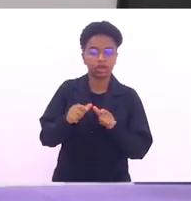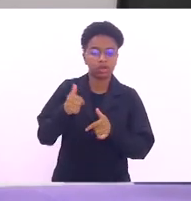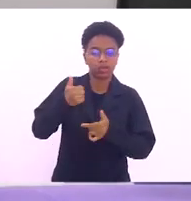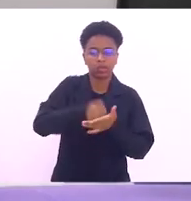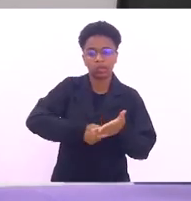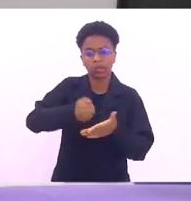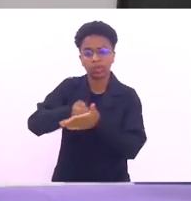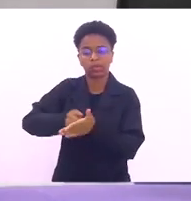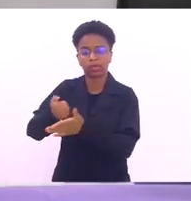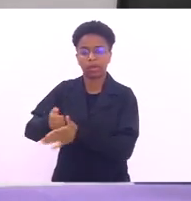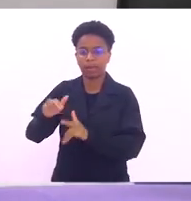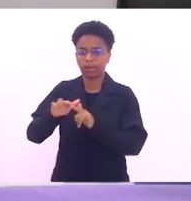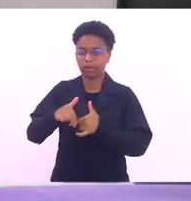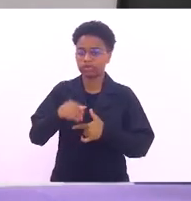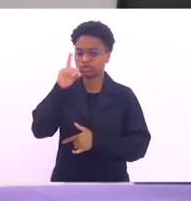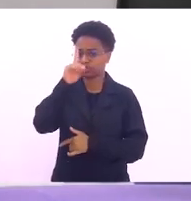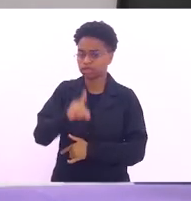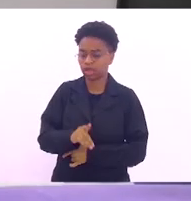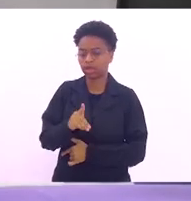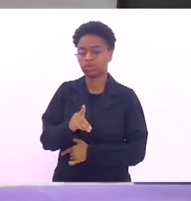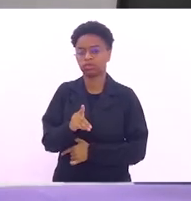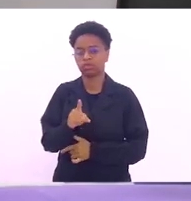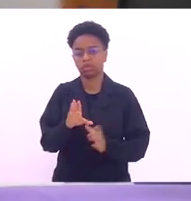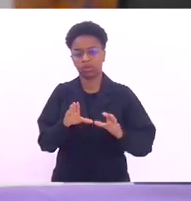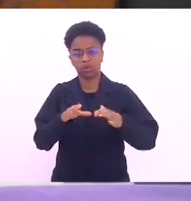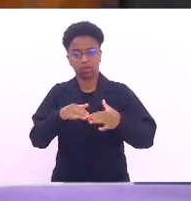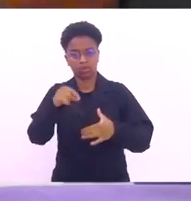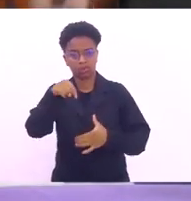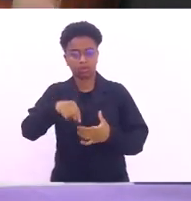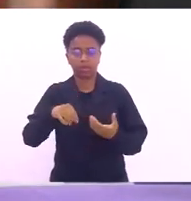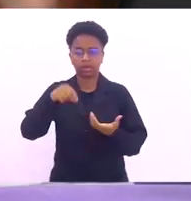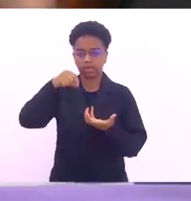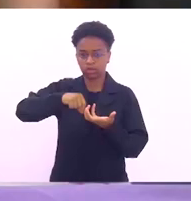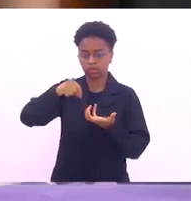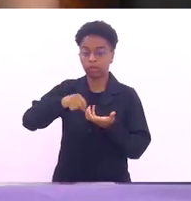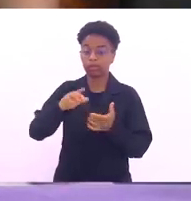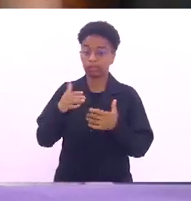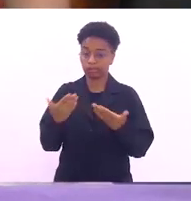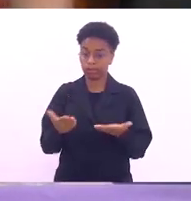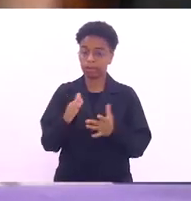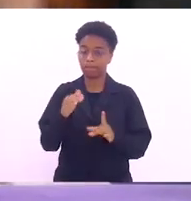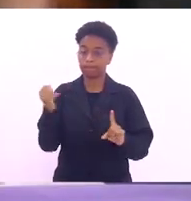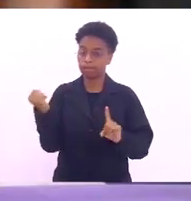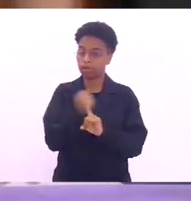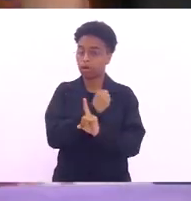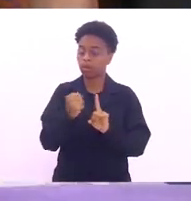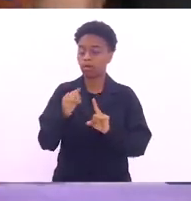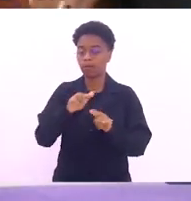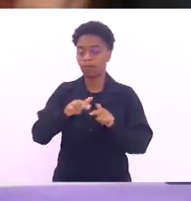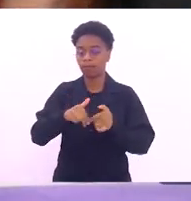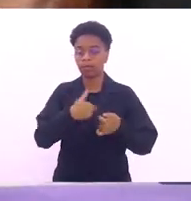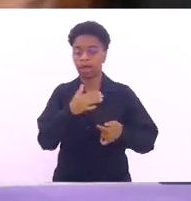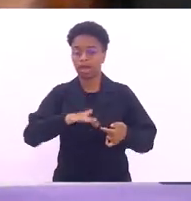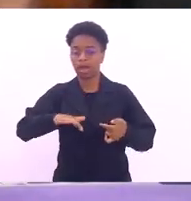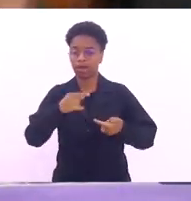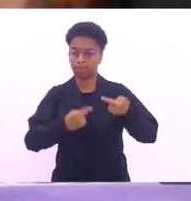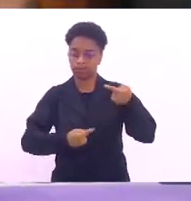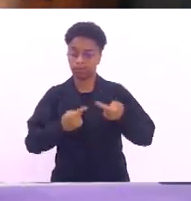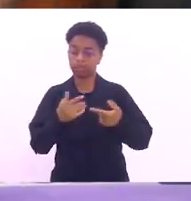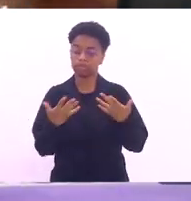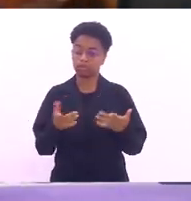terra quilombola e foi vítima de mais um feminicídio político então fica aqui a nossa homenagem